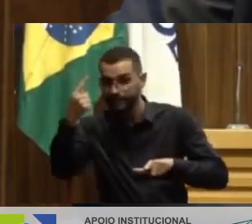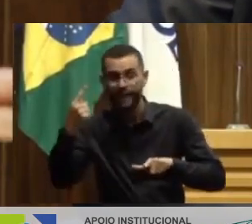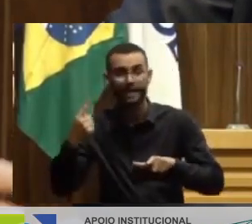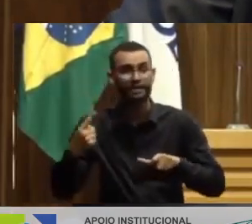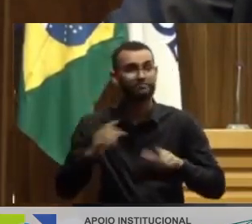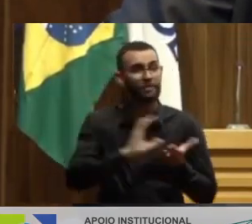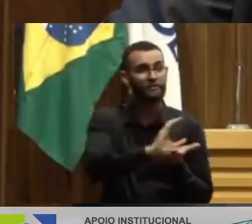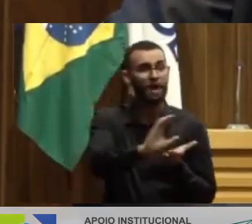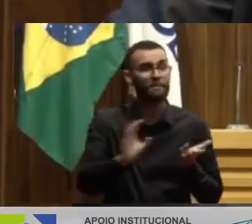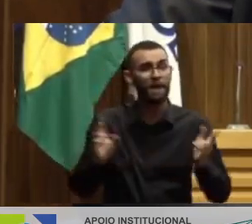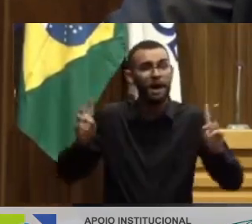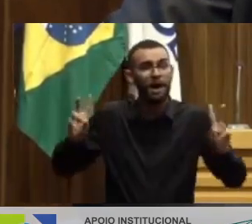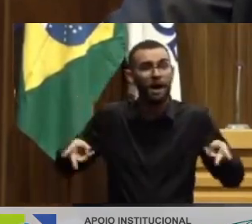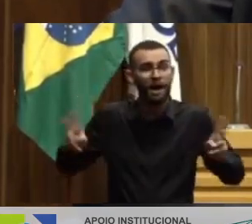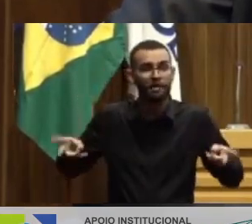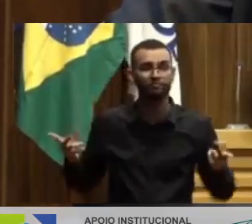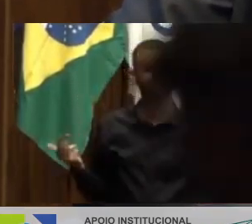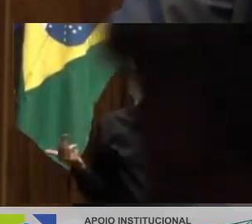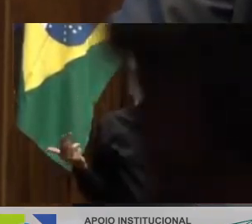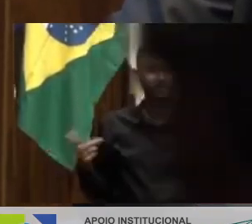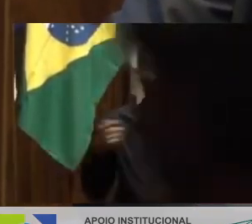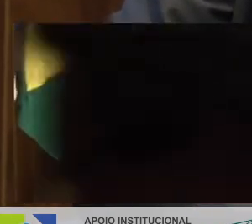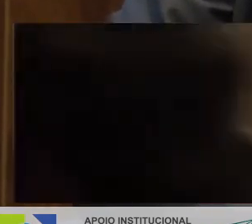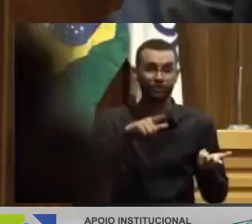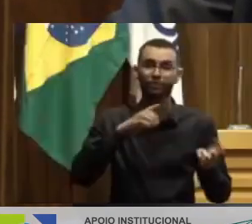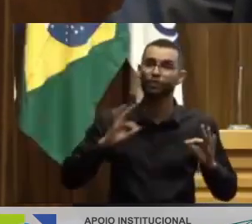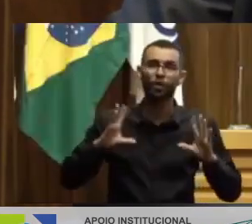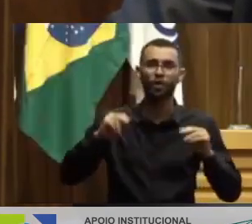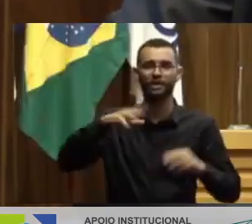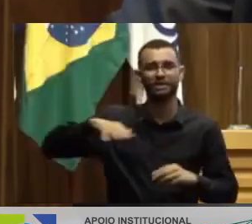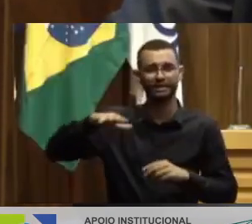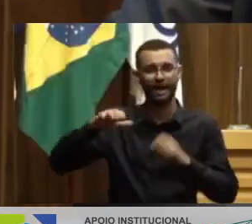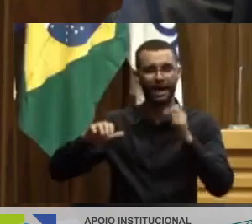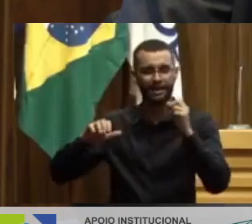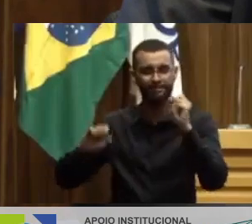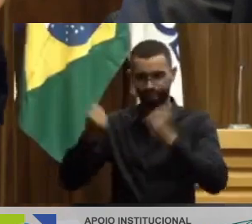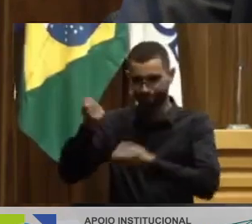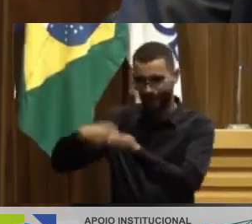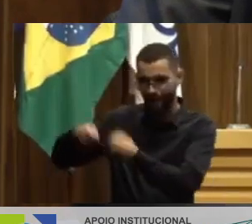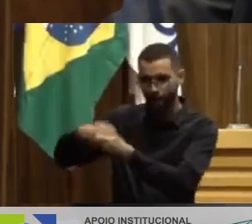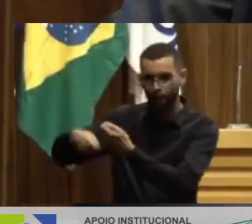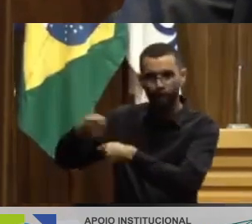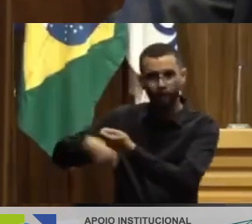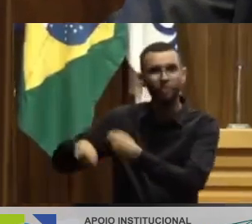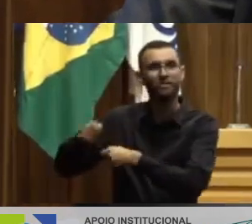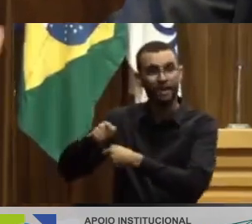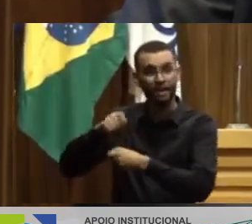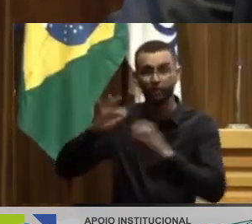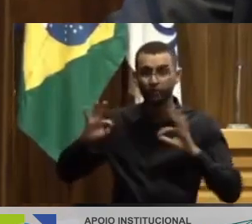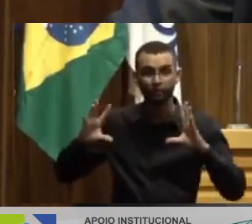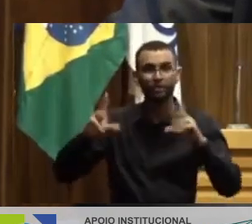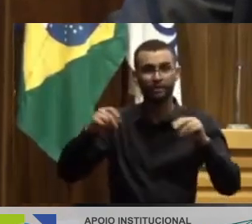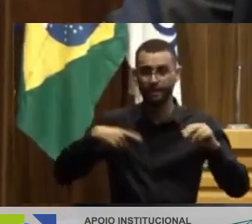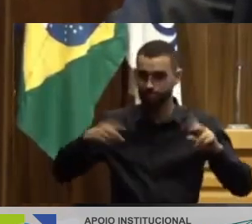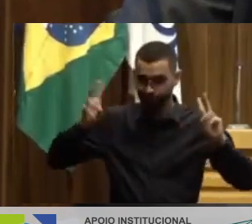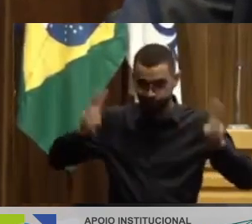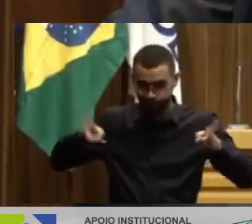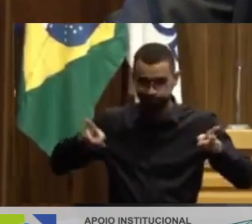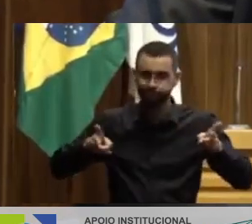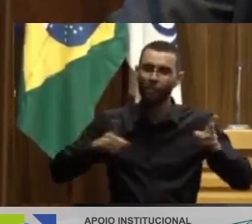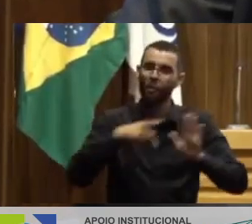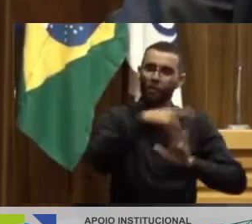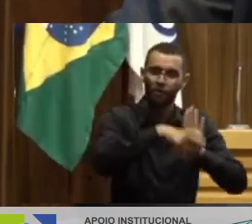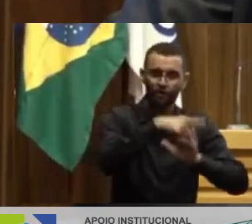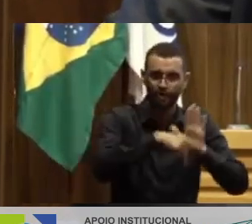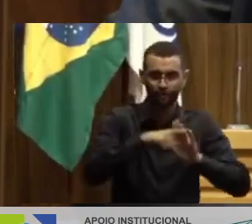estendendo para todas as áreas da economia, todas as áreas relevantes de disputa dessa nova distribuição das